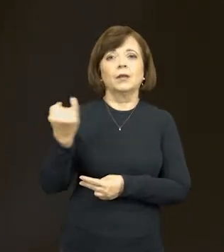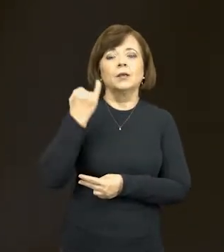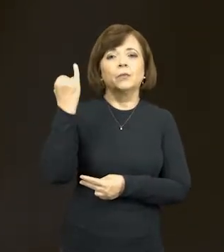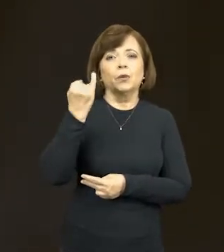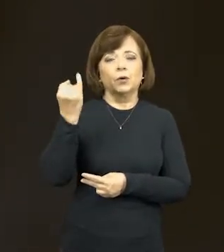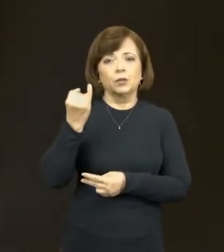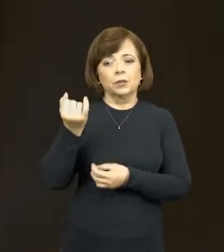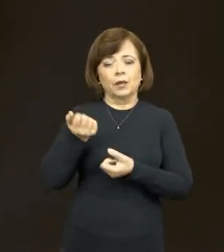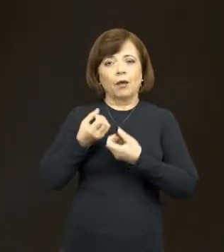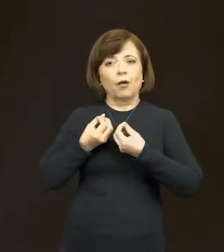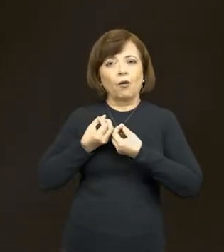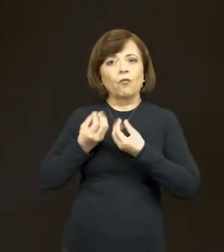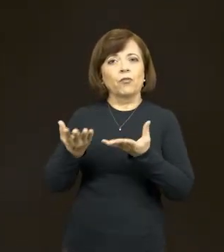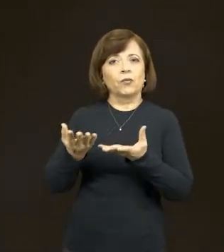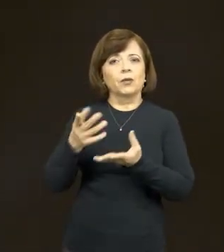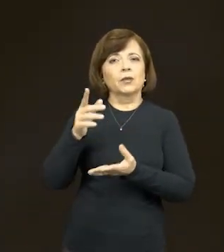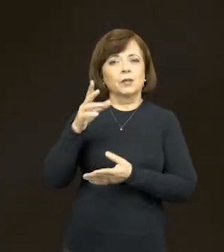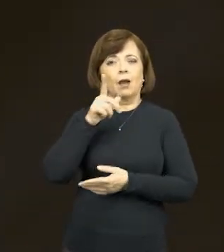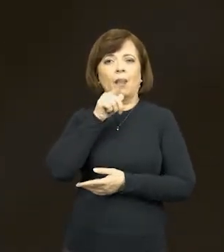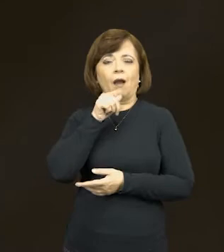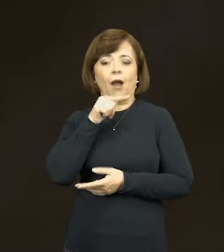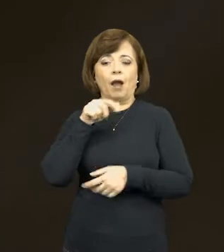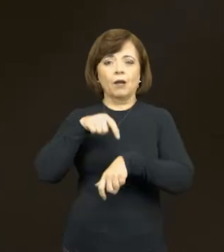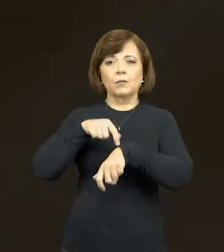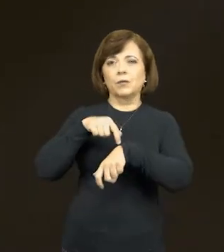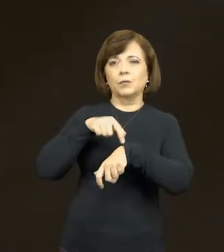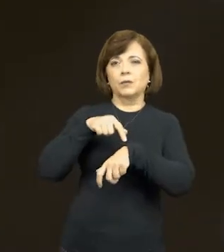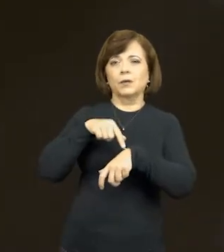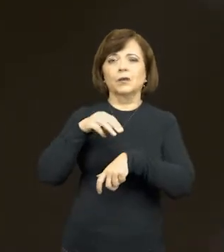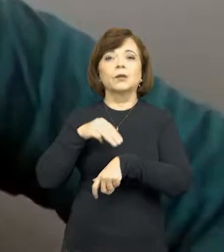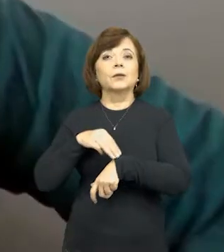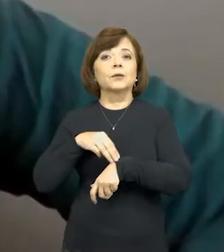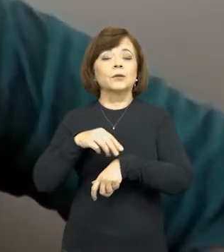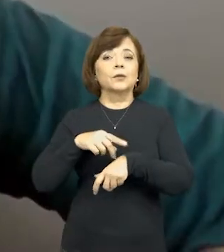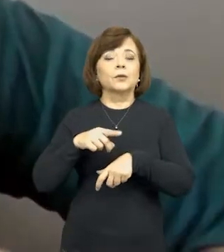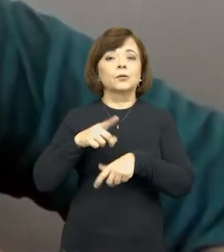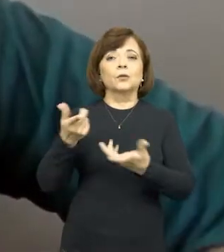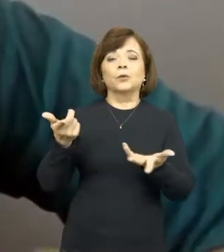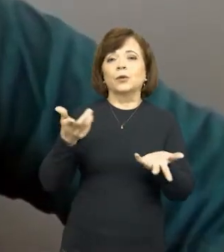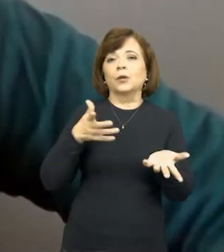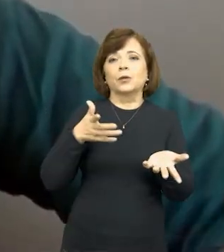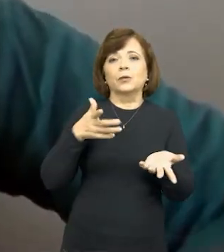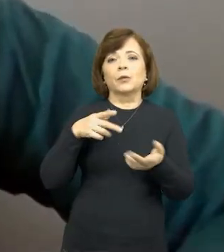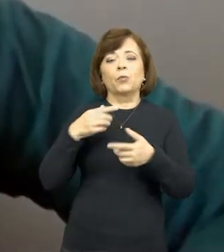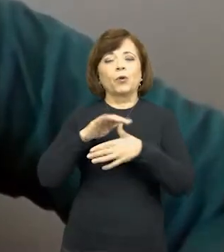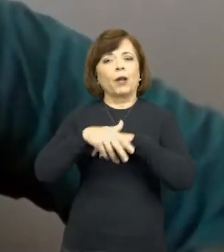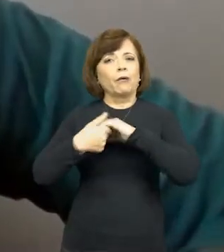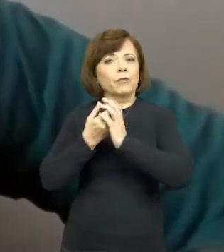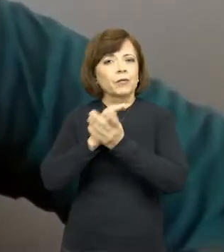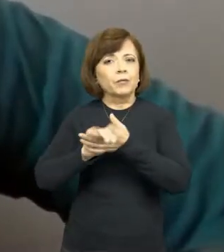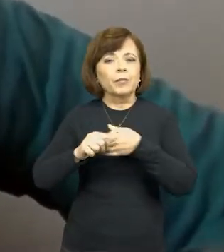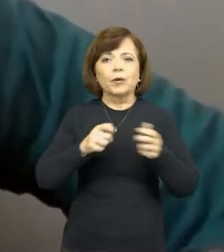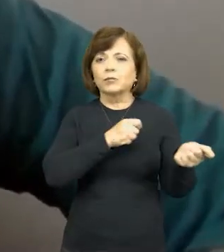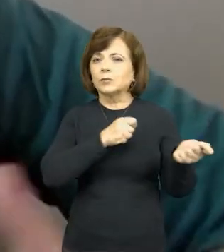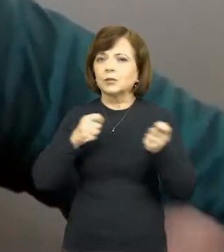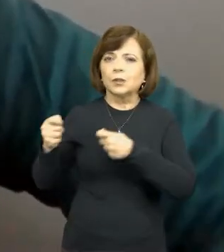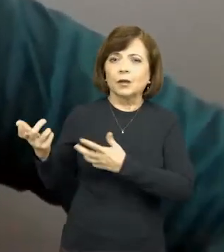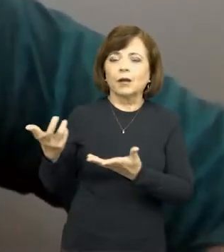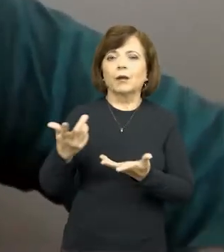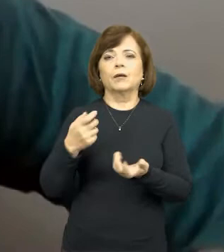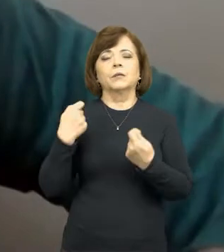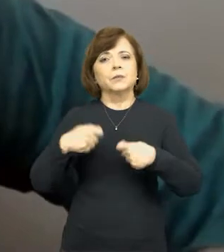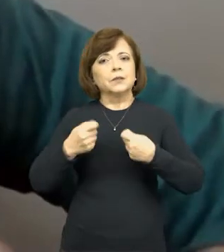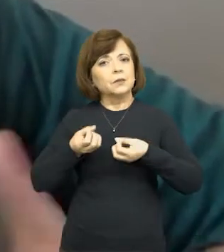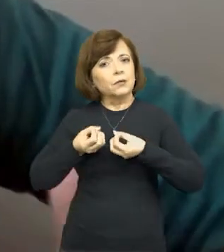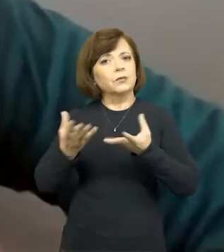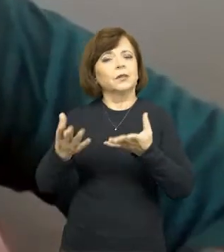regular abastecimento de água num momento de uma pandemia, em que é necessária uma higienização, lavagem constante das mãos. E